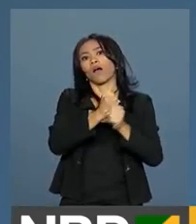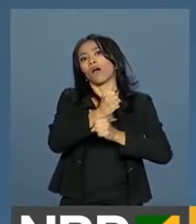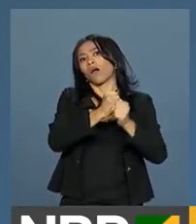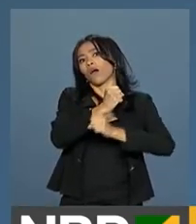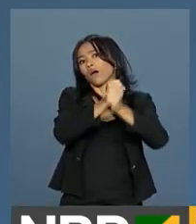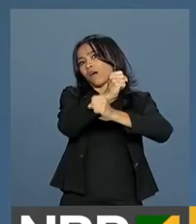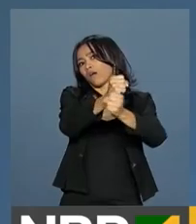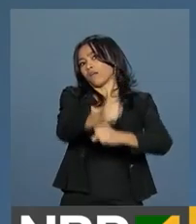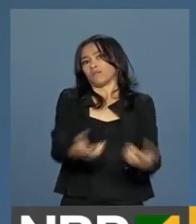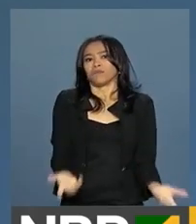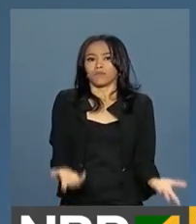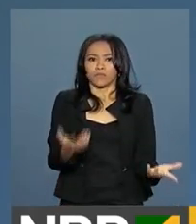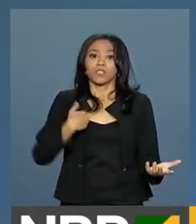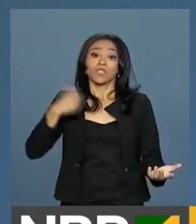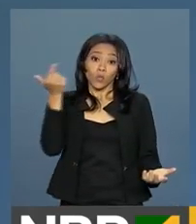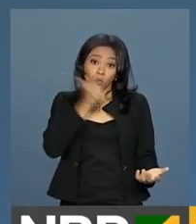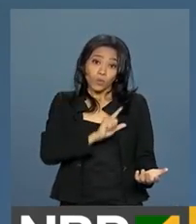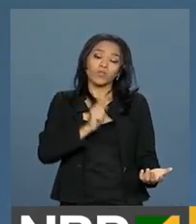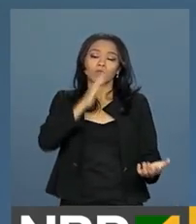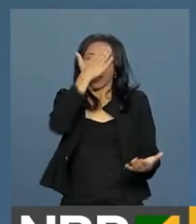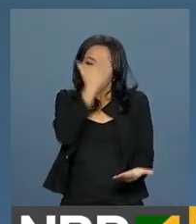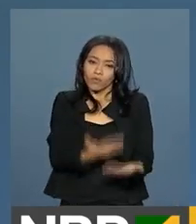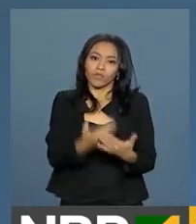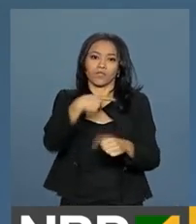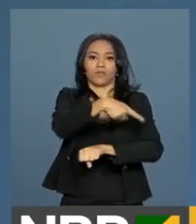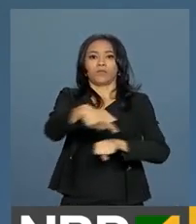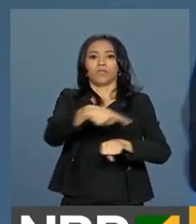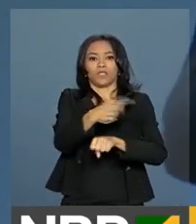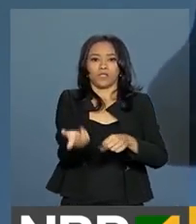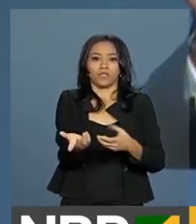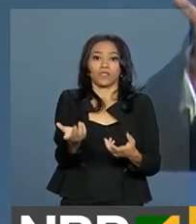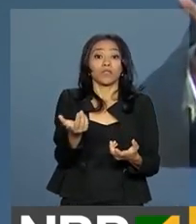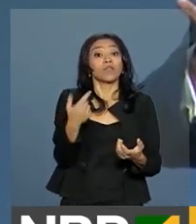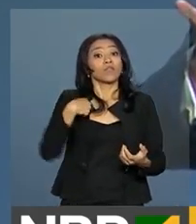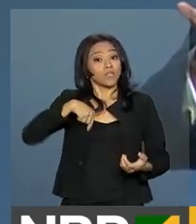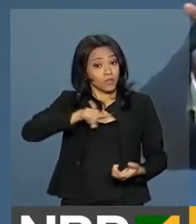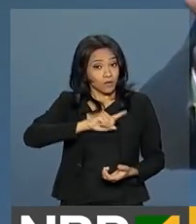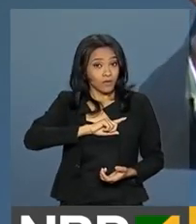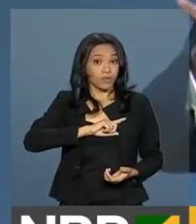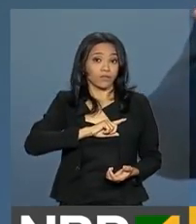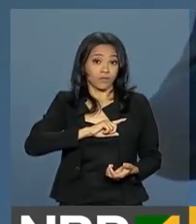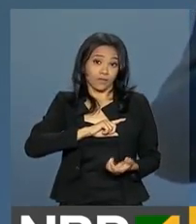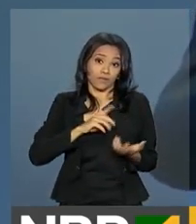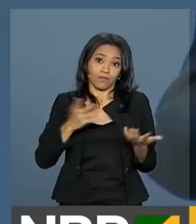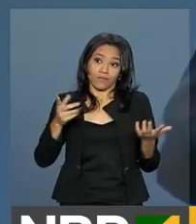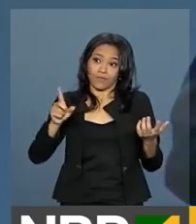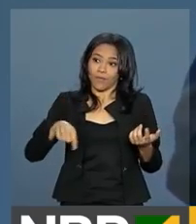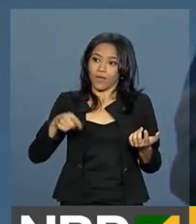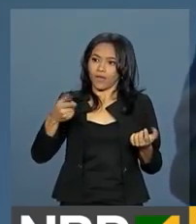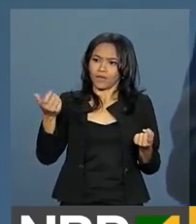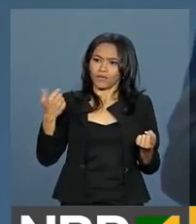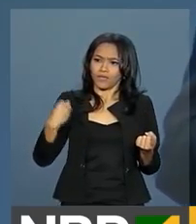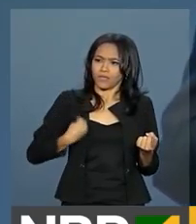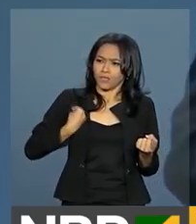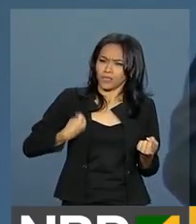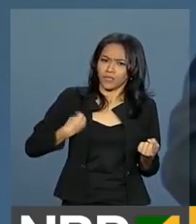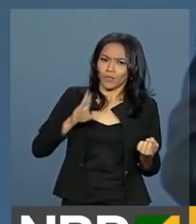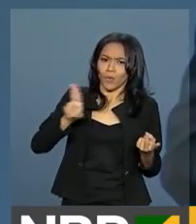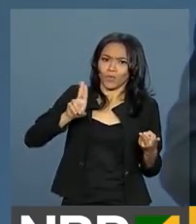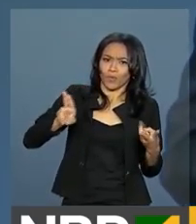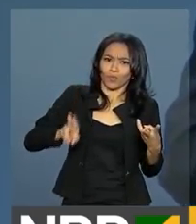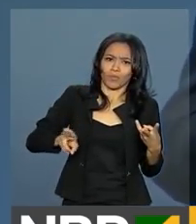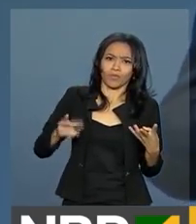a confiança no nosso país trouxemos aliás não é sem razão que aqui no reino esteves diogo